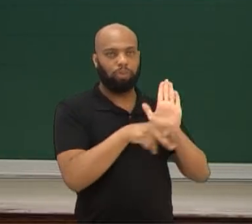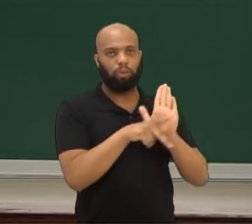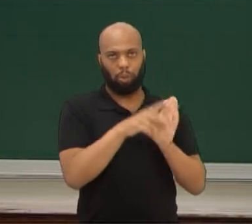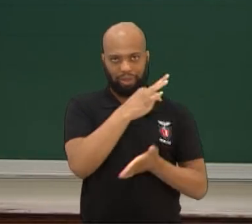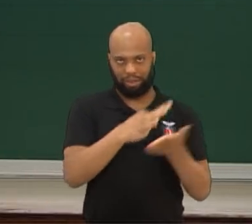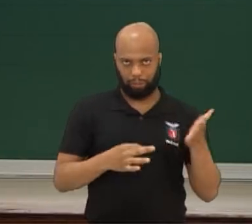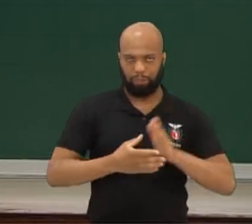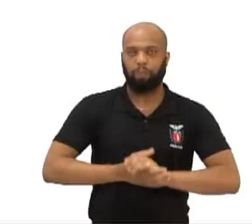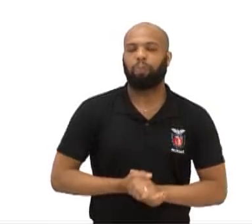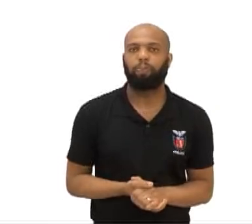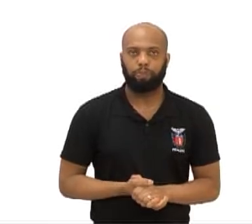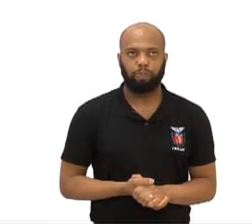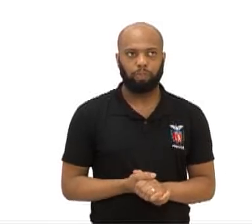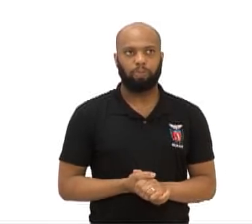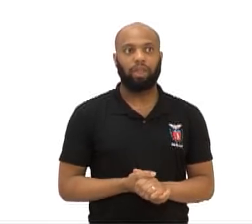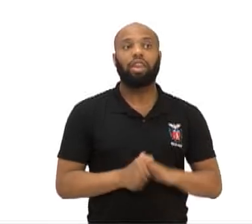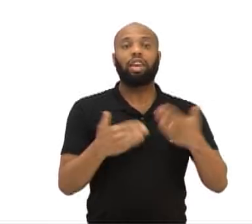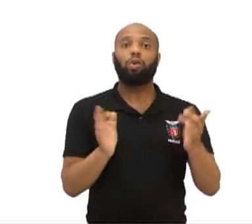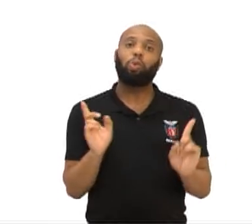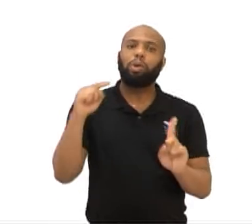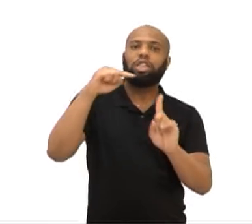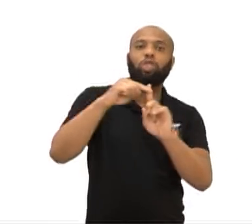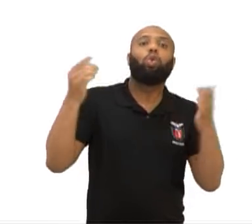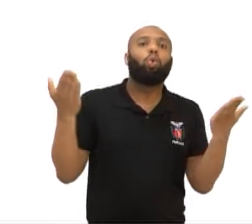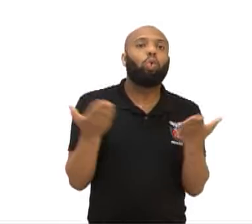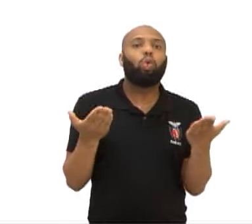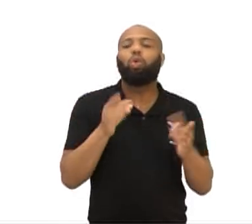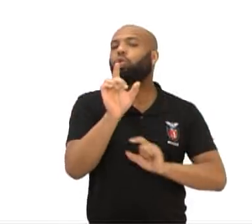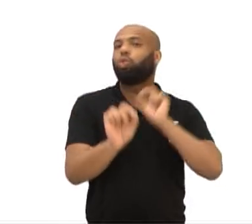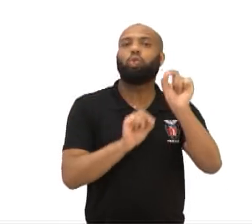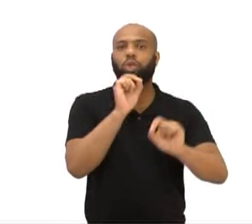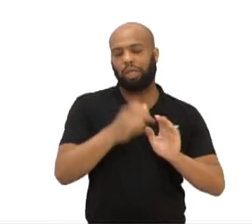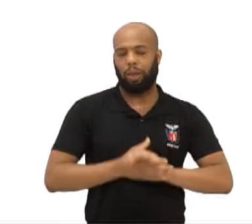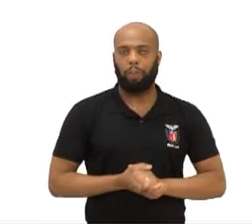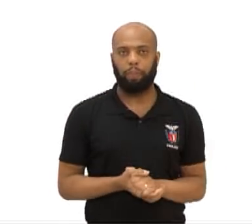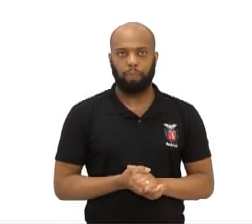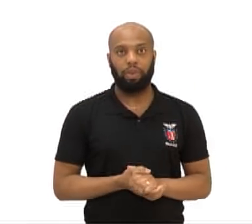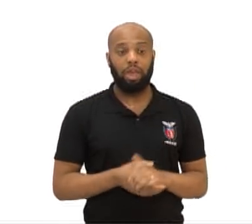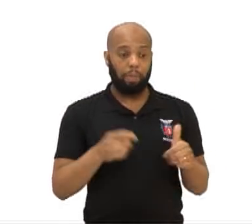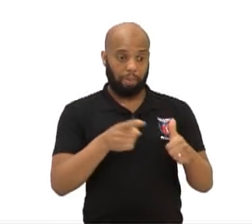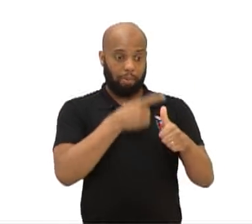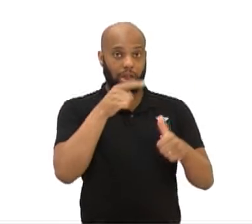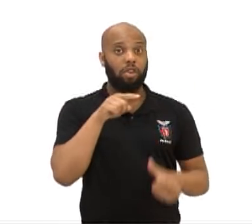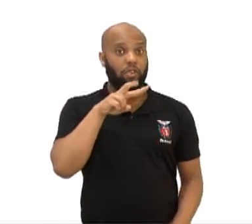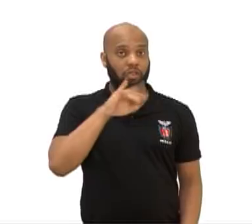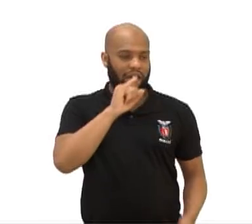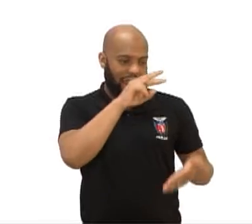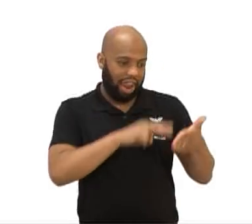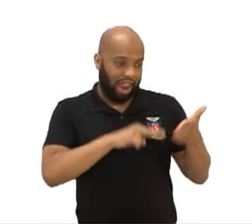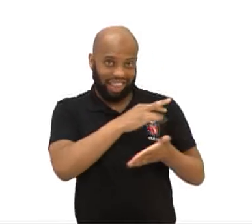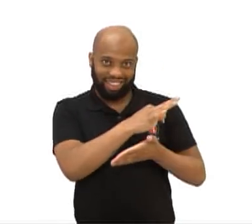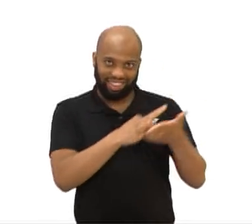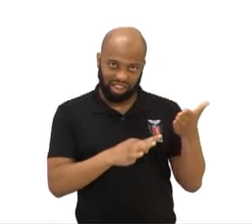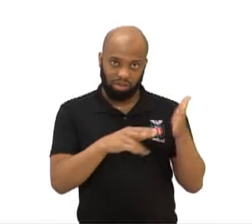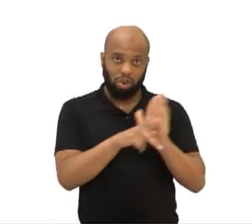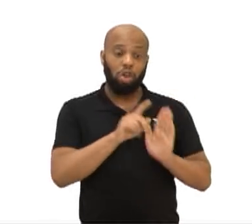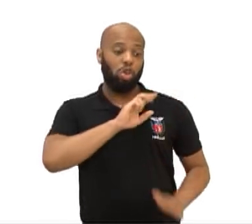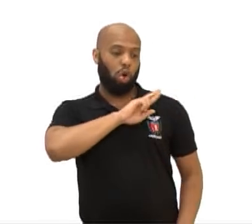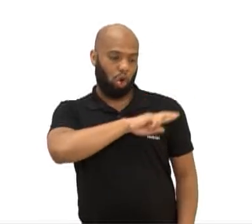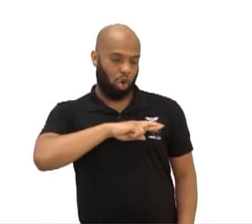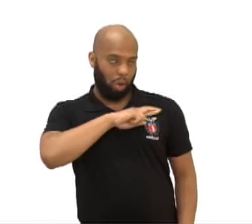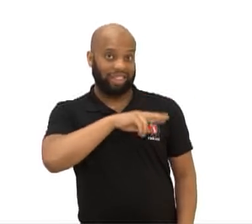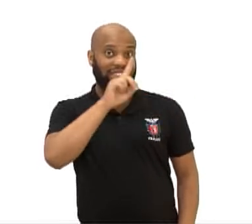literário, tá? Então, os objetivos para essa aula, então, consistem em, primeiro, a gente vai ler o texto, do gênero romance.